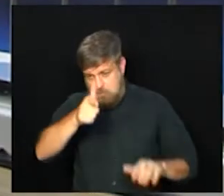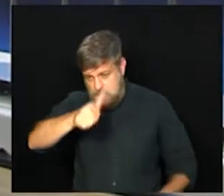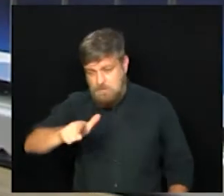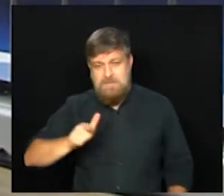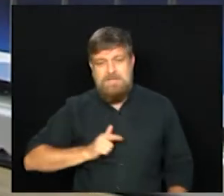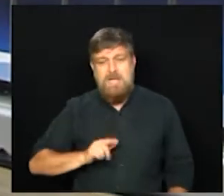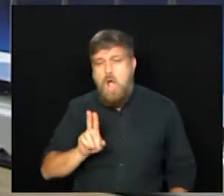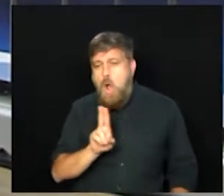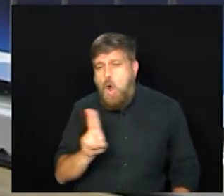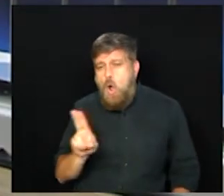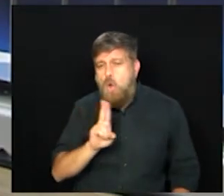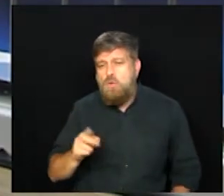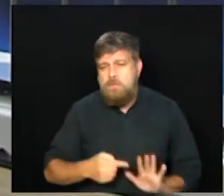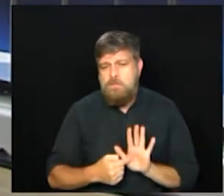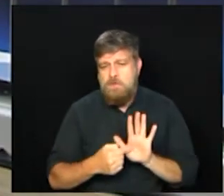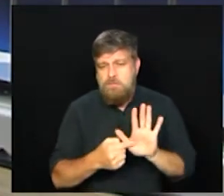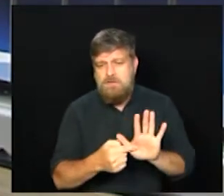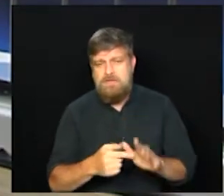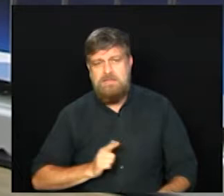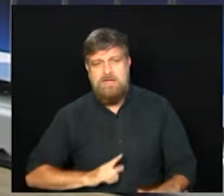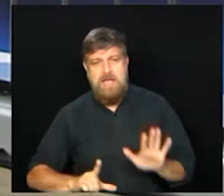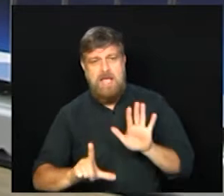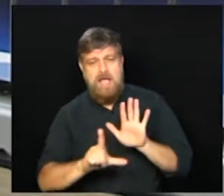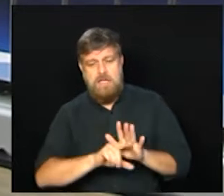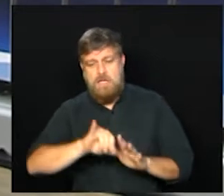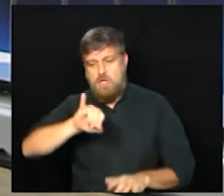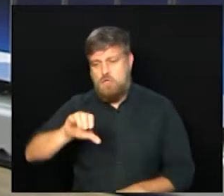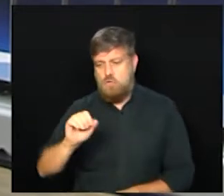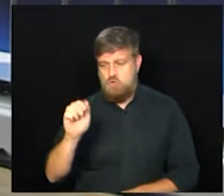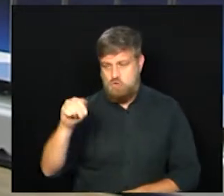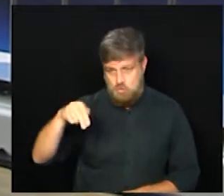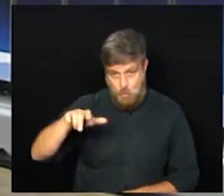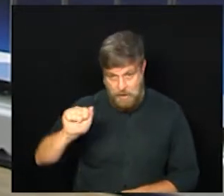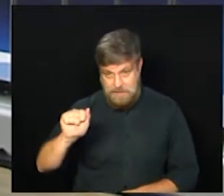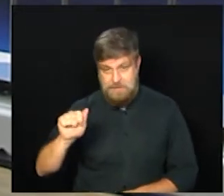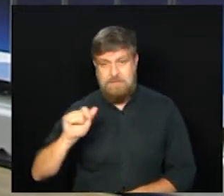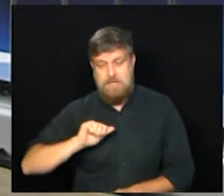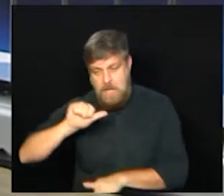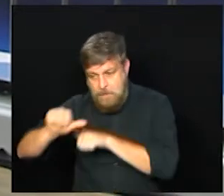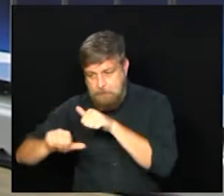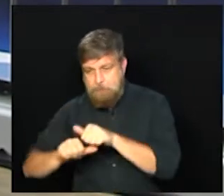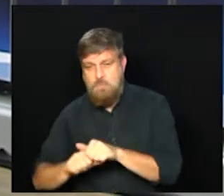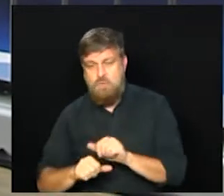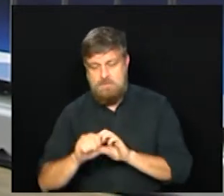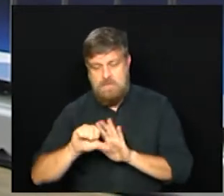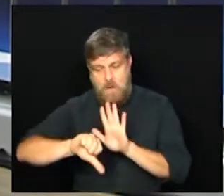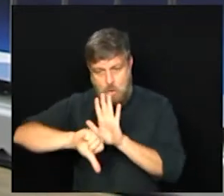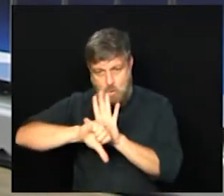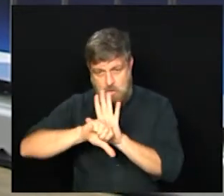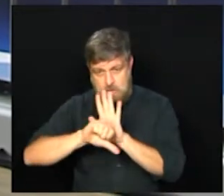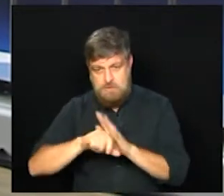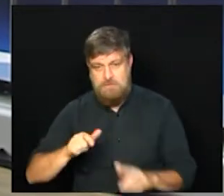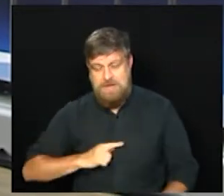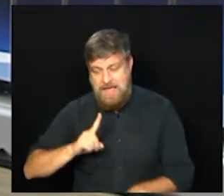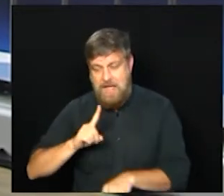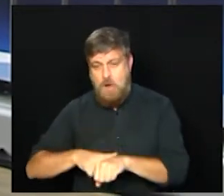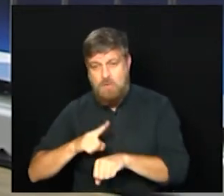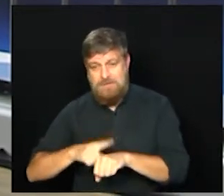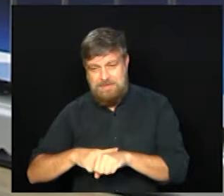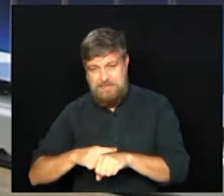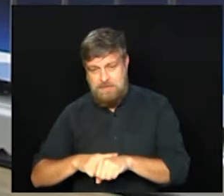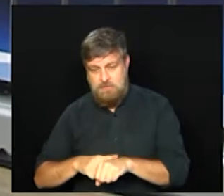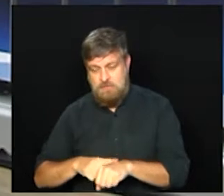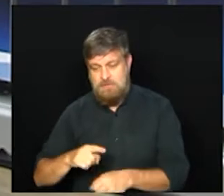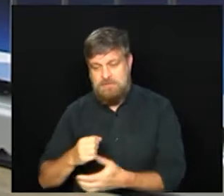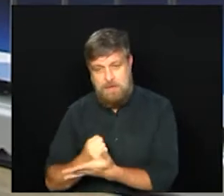para identificação. Então, a Lei Joana Maranhão, que altera o Código Penal para que a contagem do prazo de